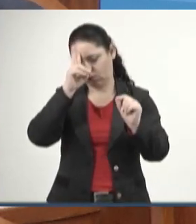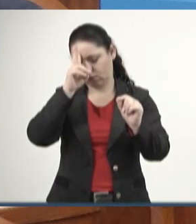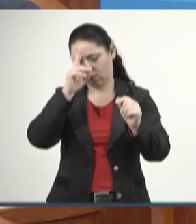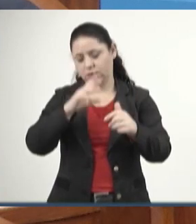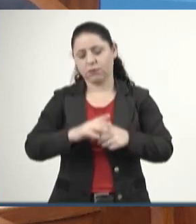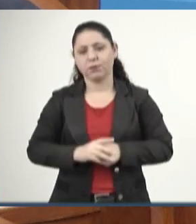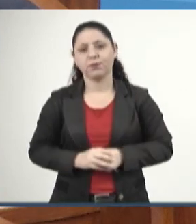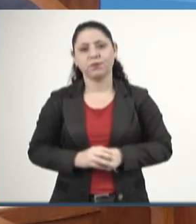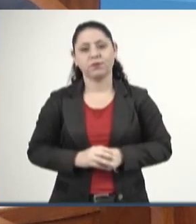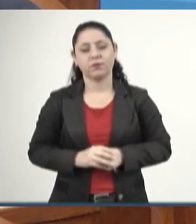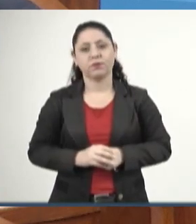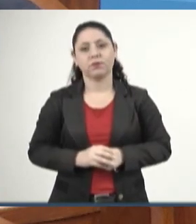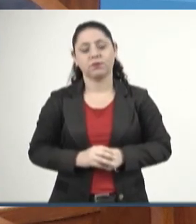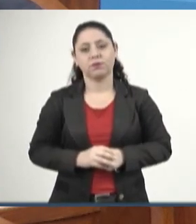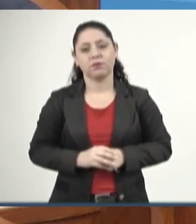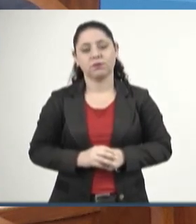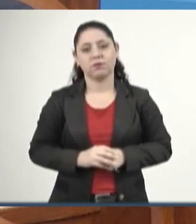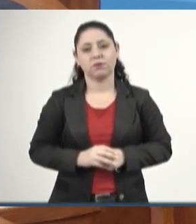que